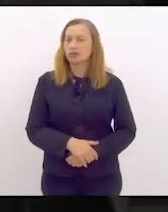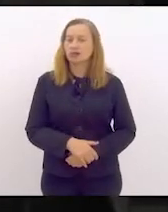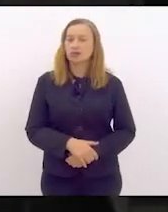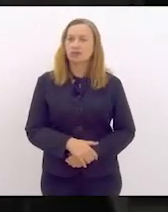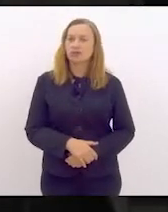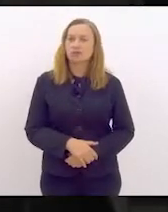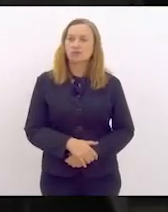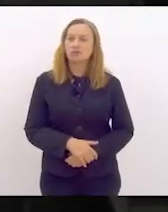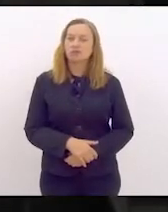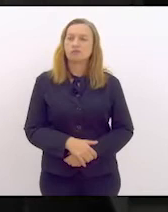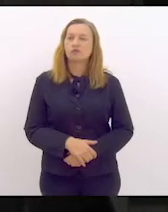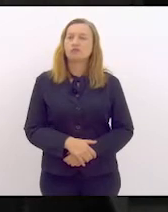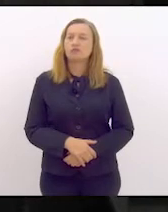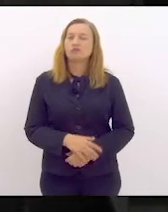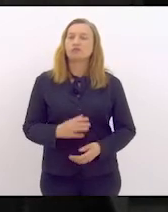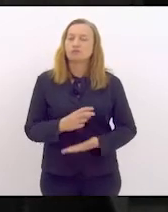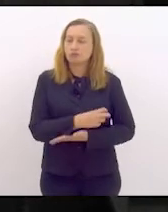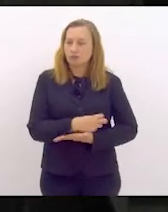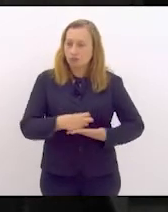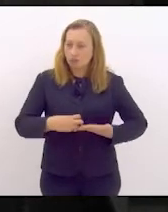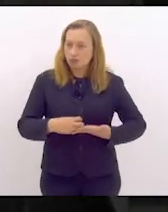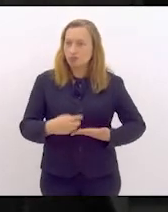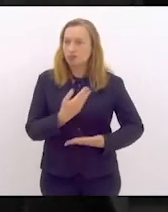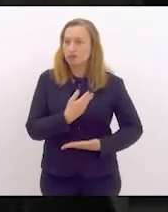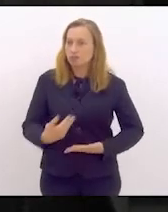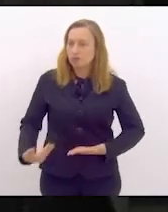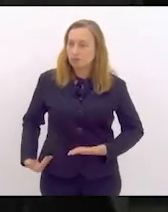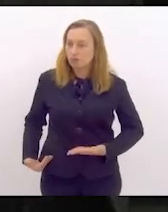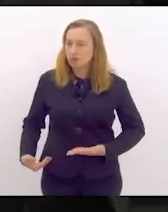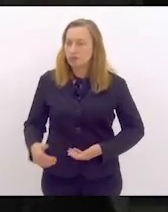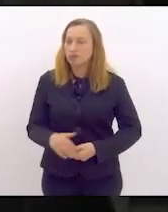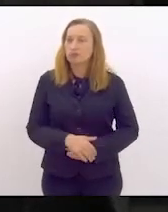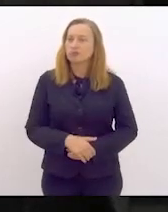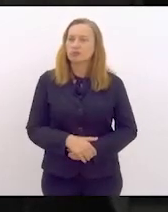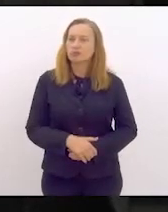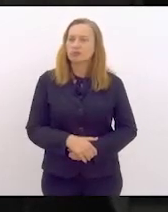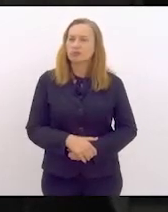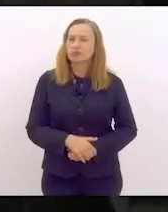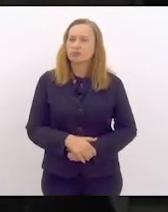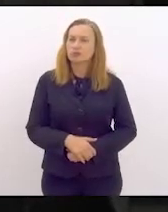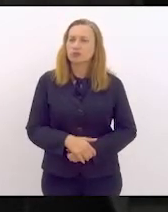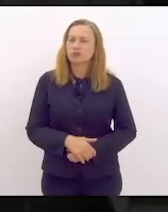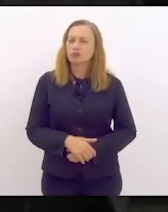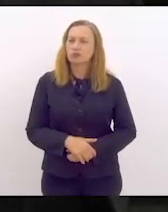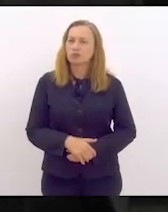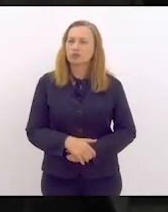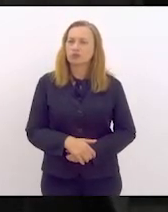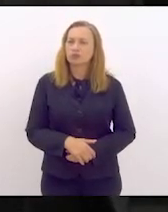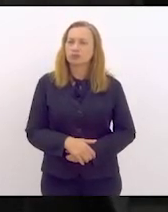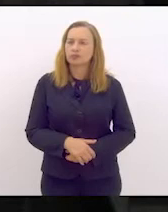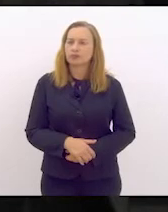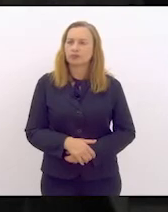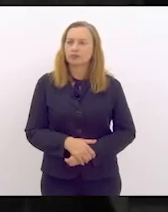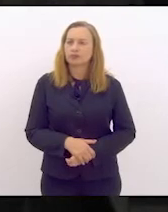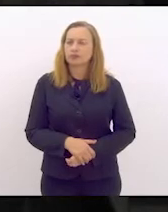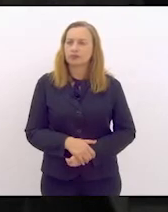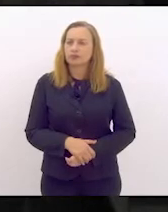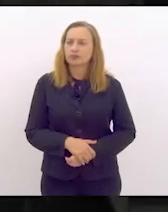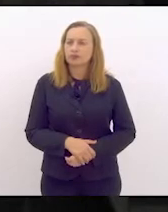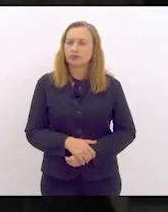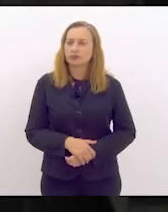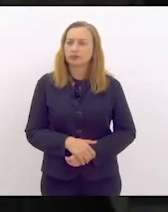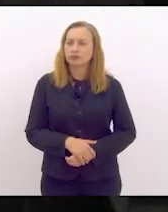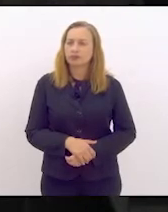cassasse o mandato daquele governador. Primeiro governador cassado no